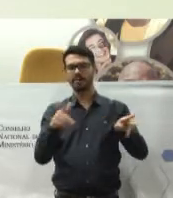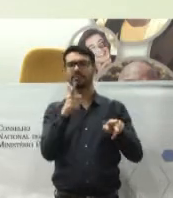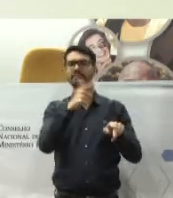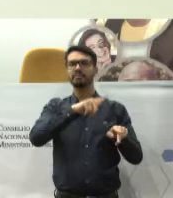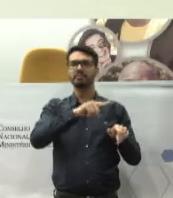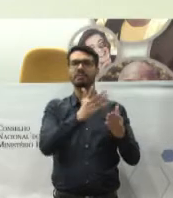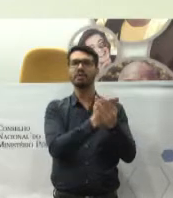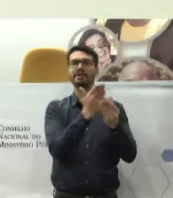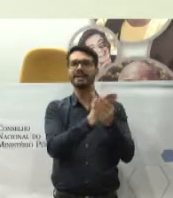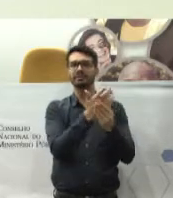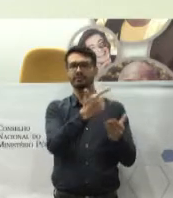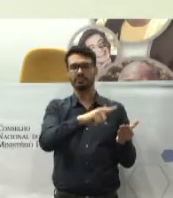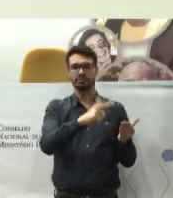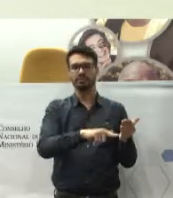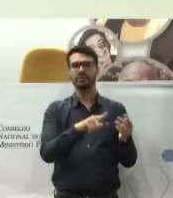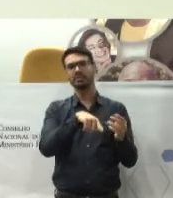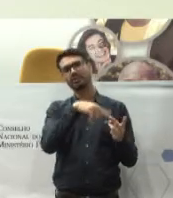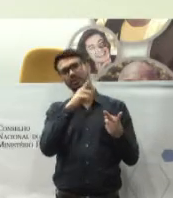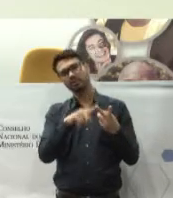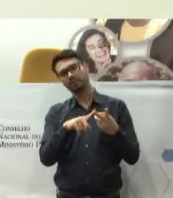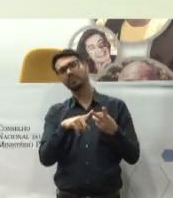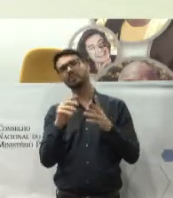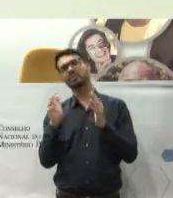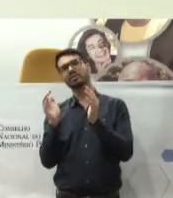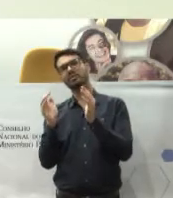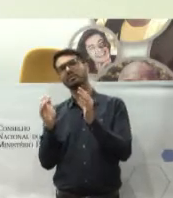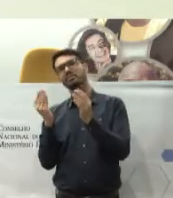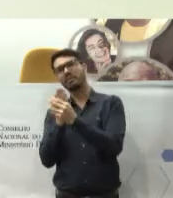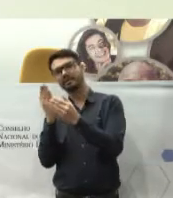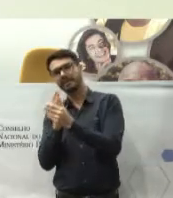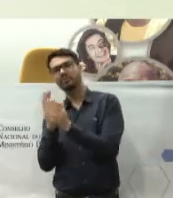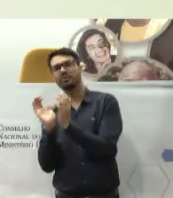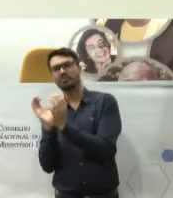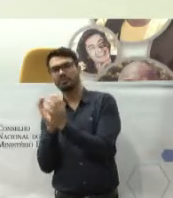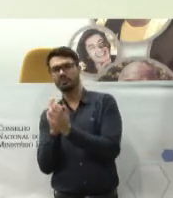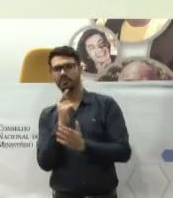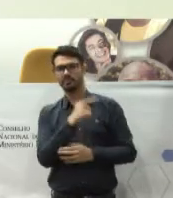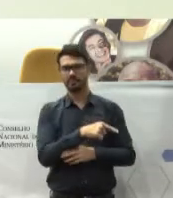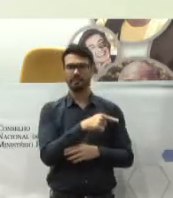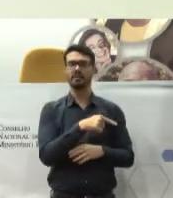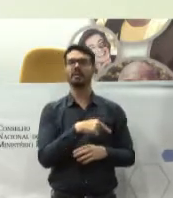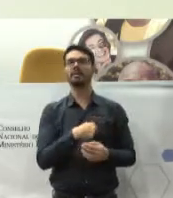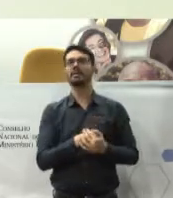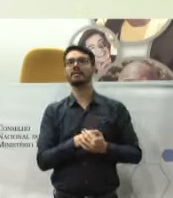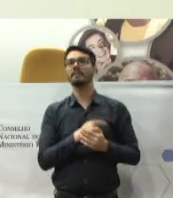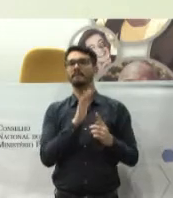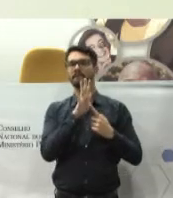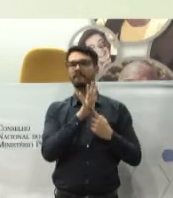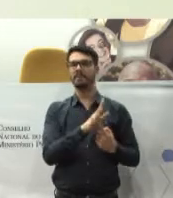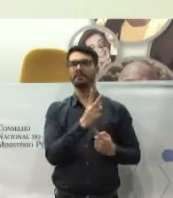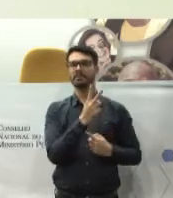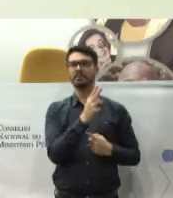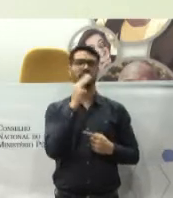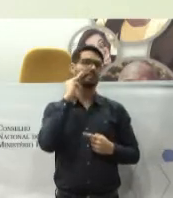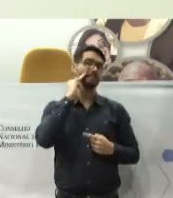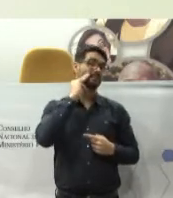A segunda, as ações coletivas. A primeira pesquisa mostra que nós temos